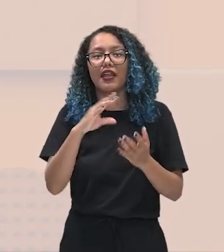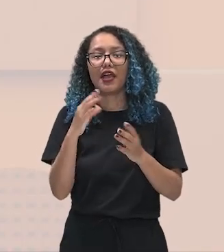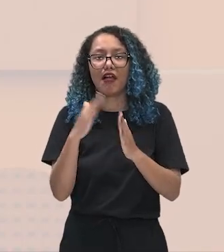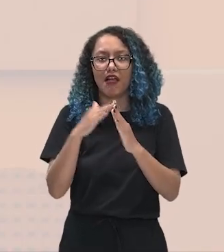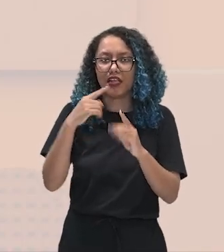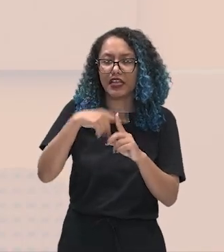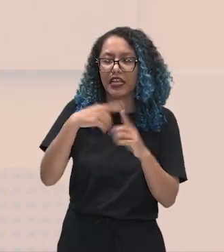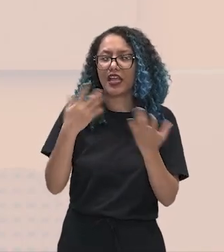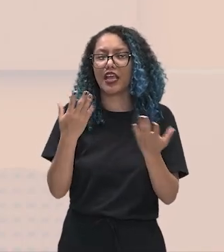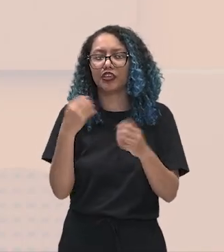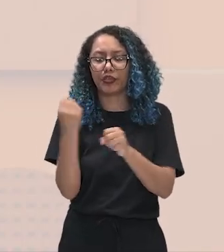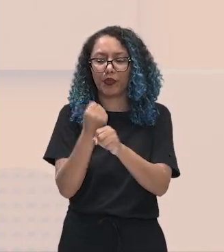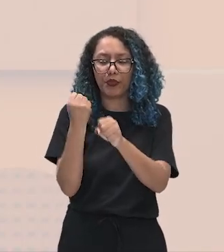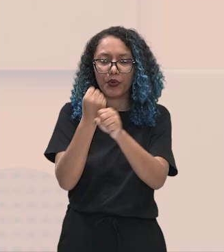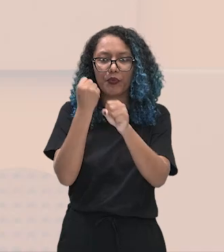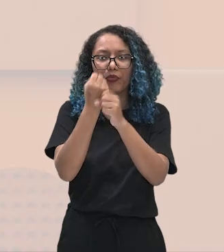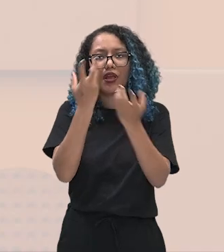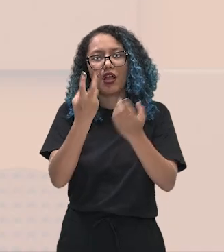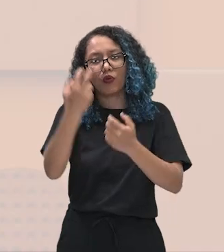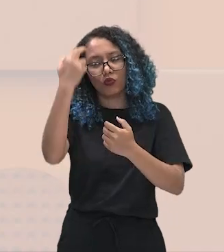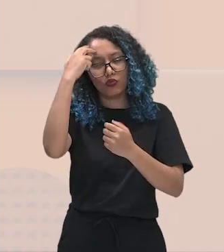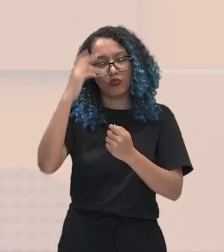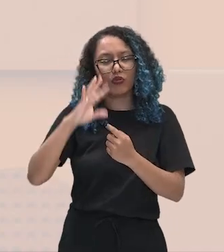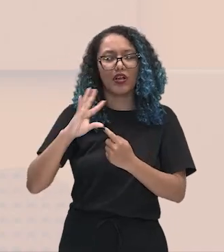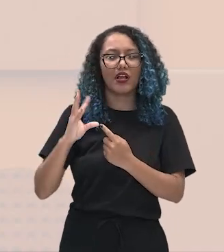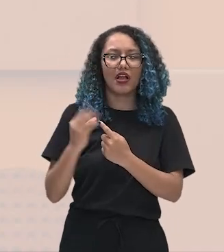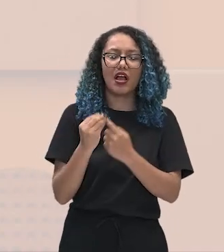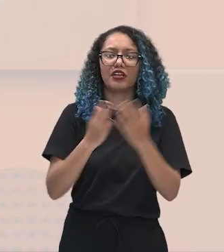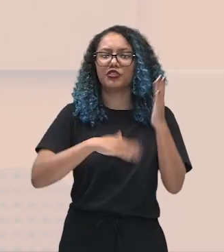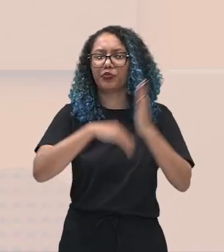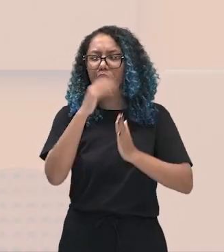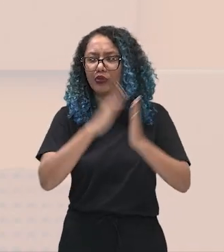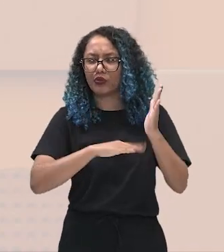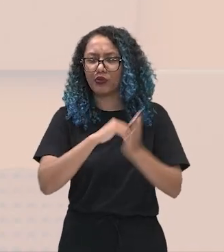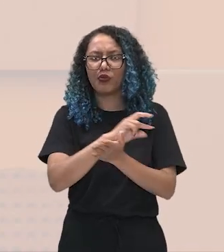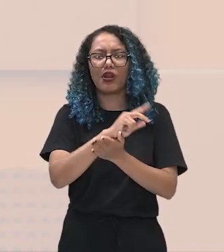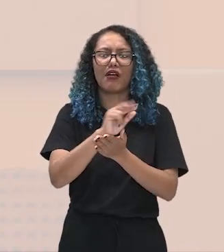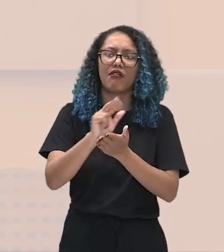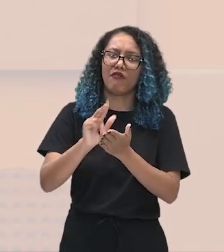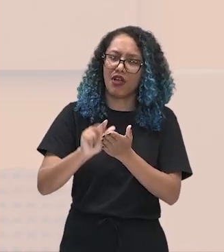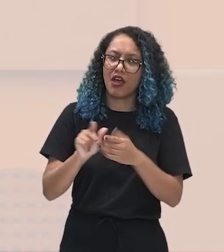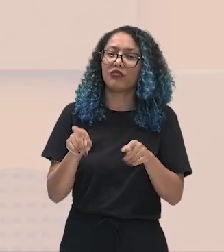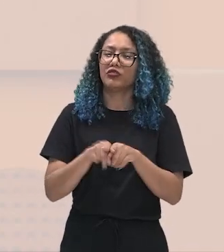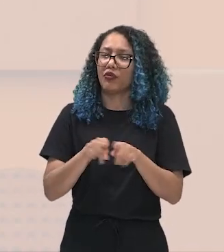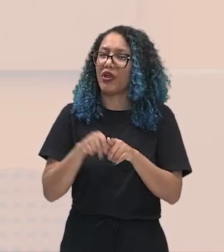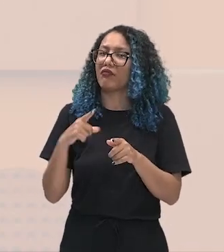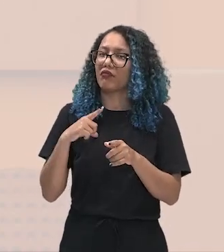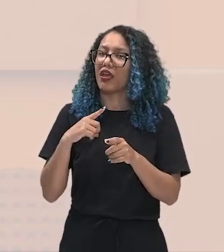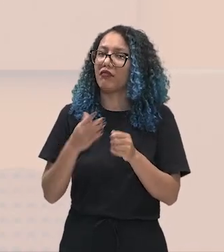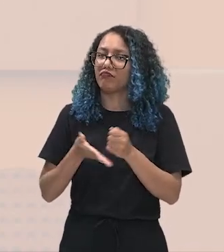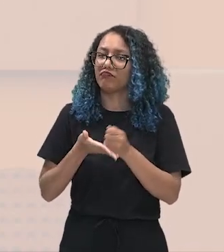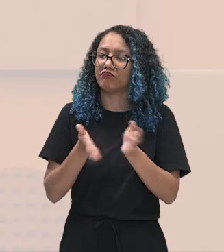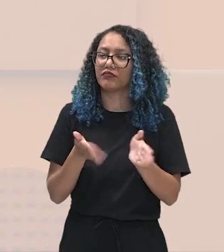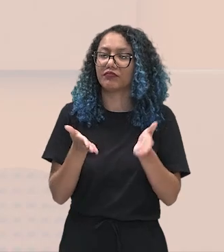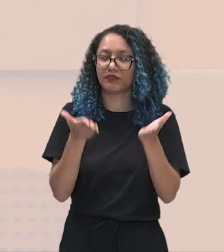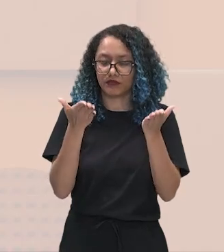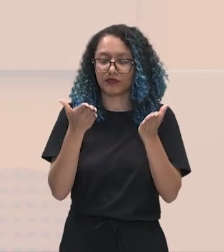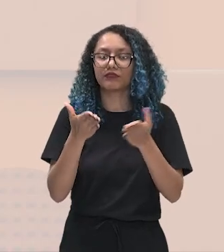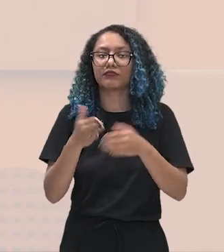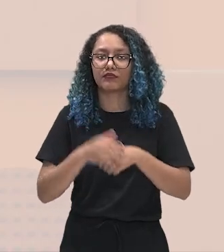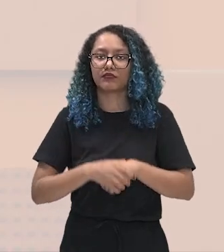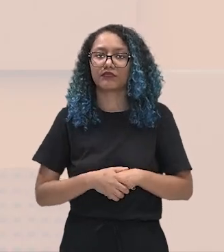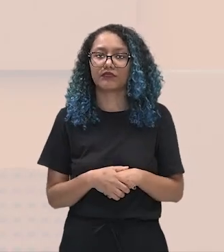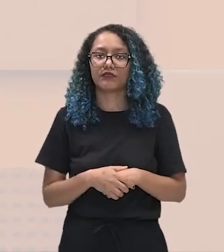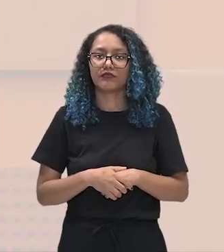igrejas que são construídas, grandes templos, pinturas, esculturas. Então a gente vai ter aí uma influência grande também